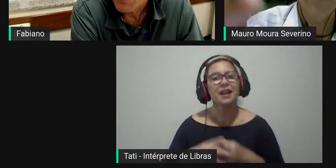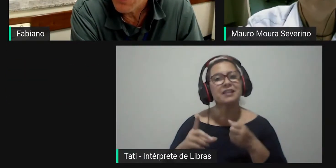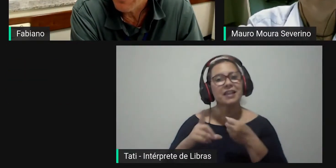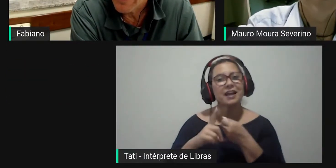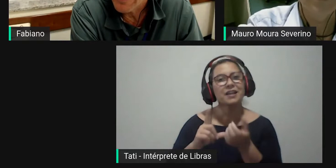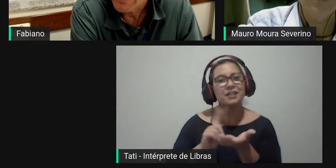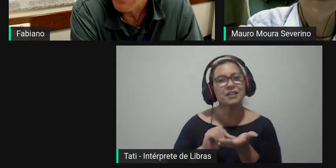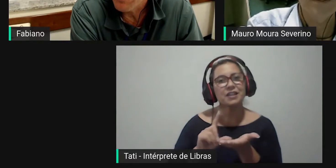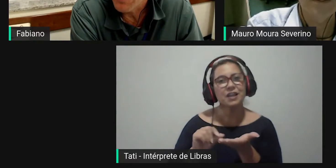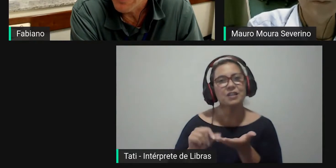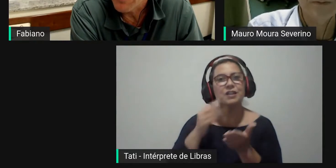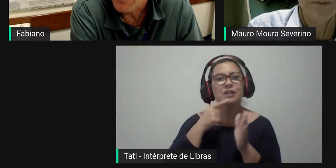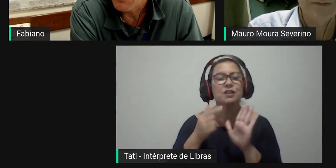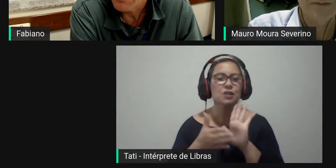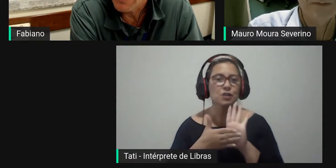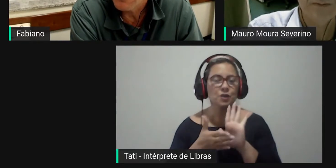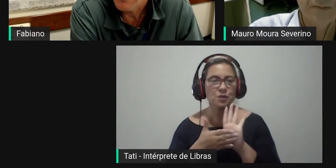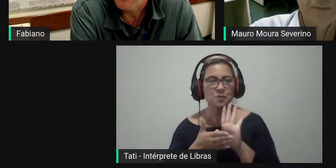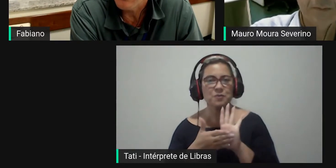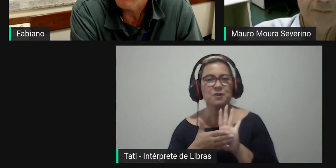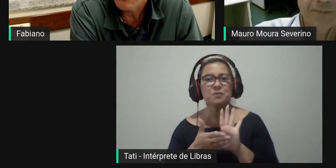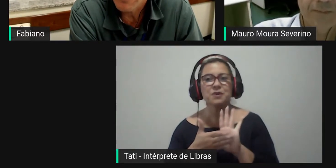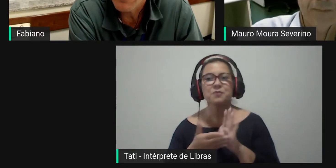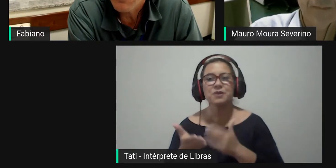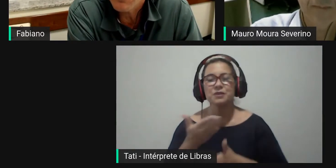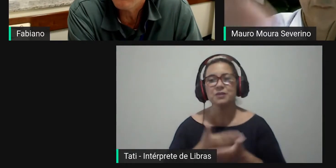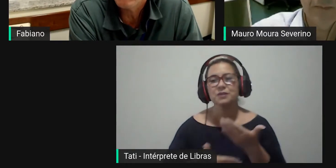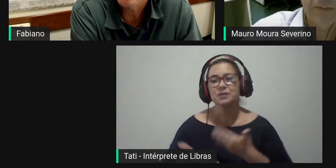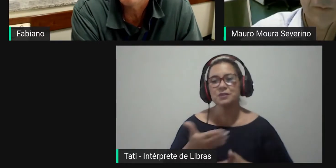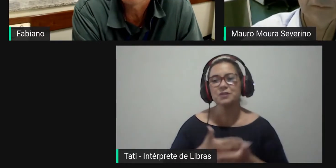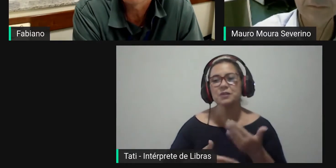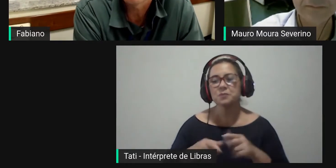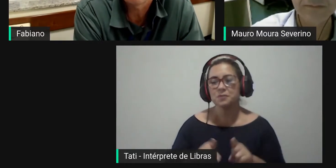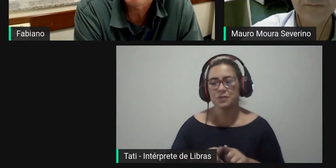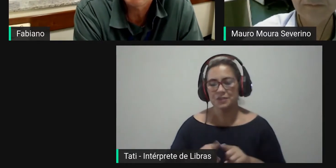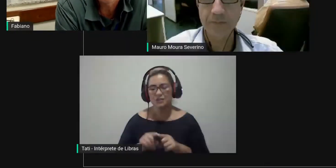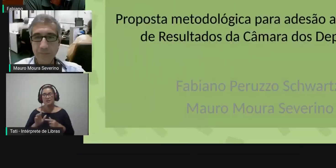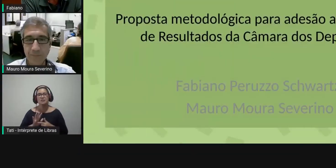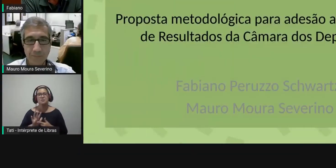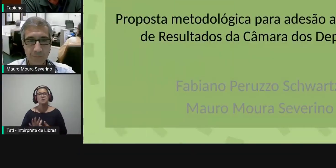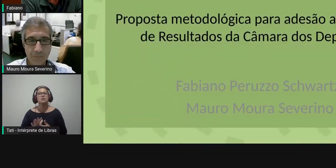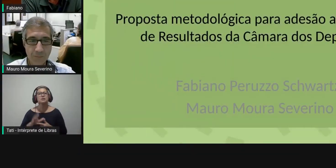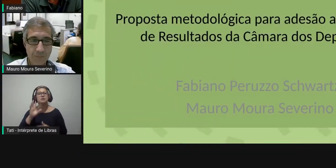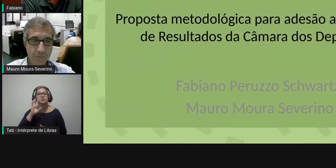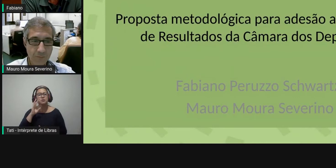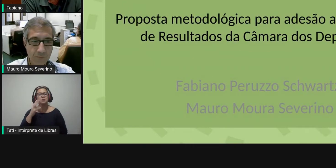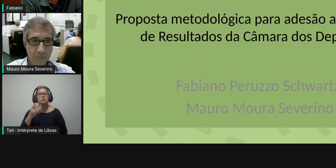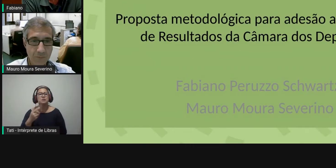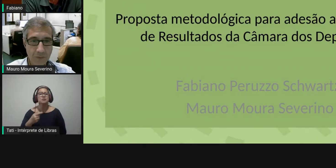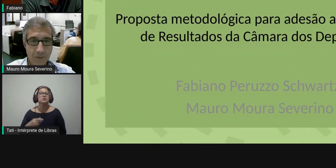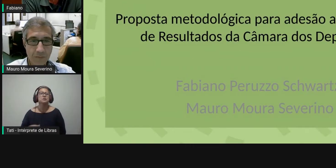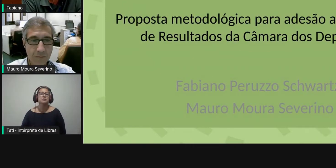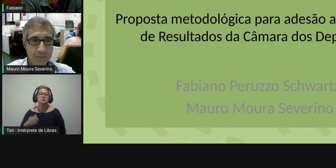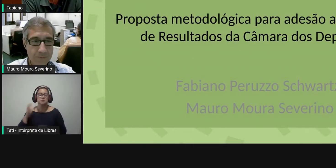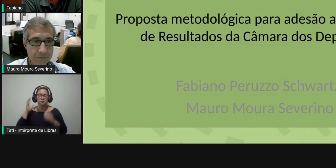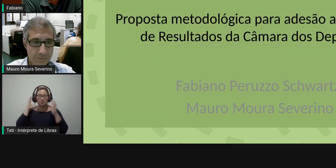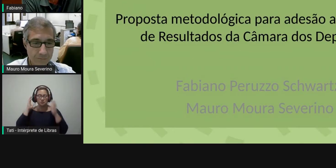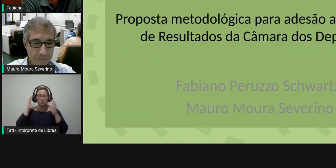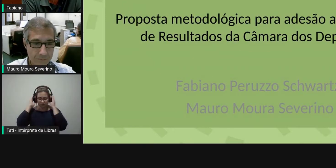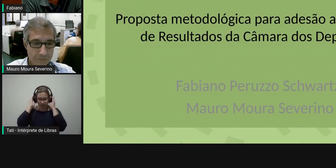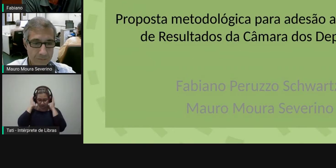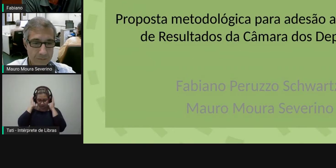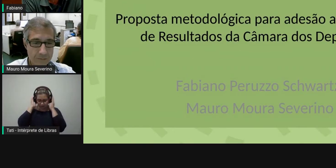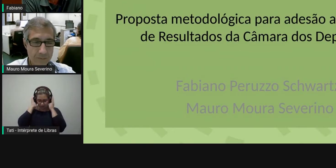Metodológica para a adesão ao Programa de Resultados da Câmara dos Deputados, que foi escrito por mim e por ele. Professor Mauro, seja bem-vindo.